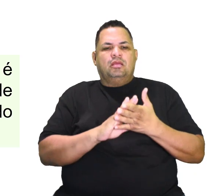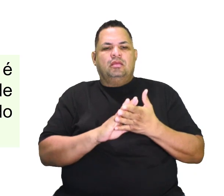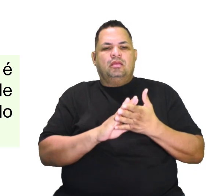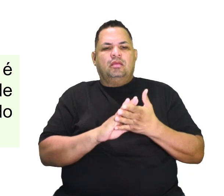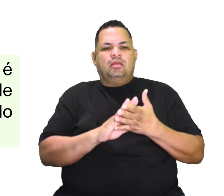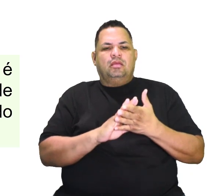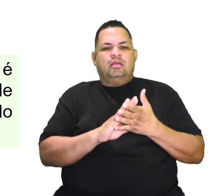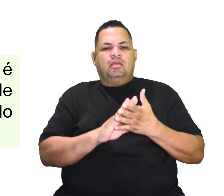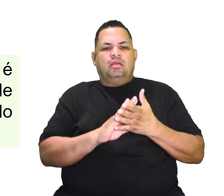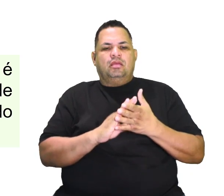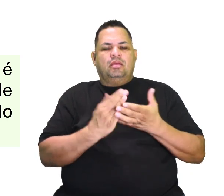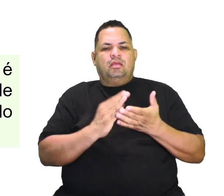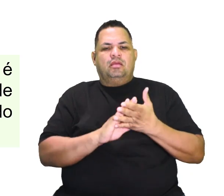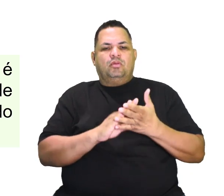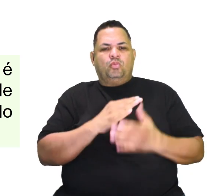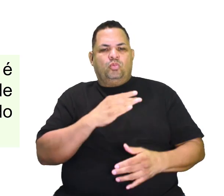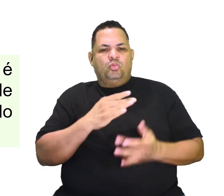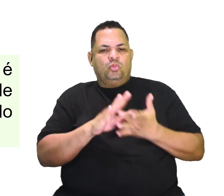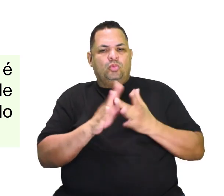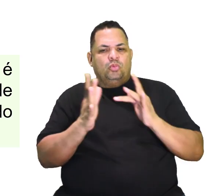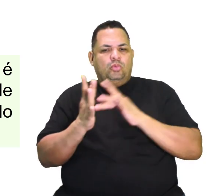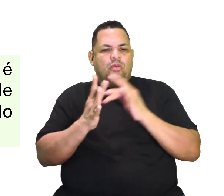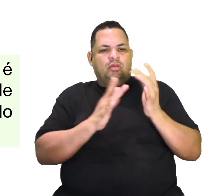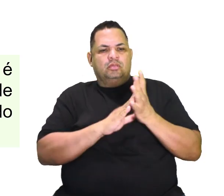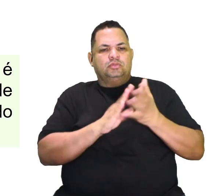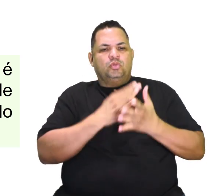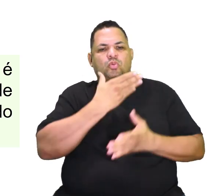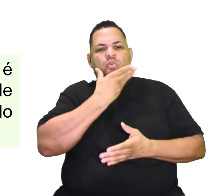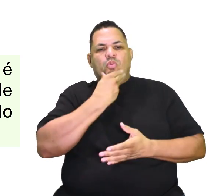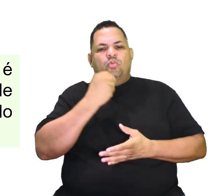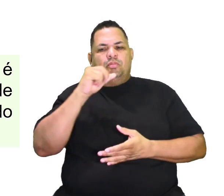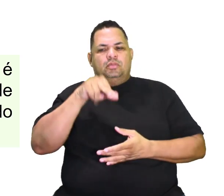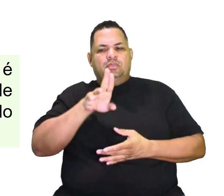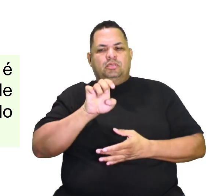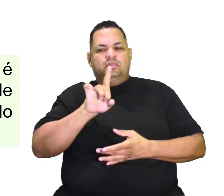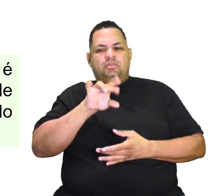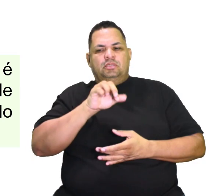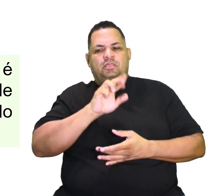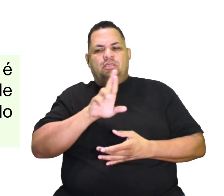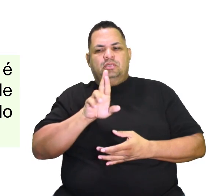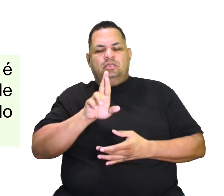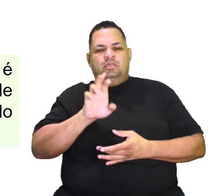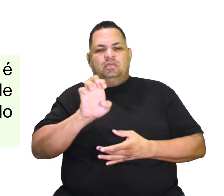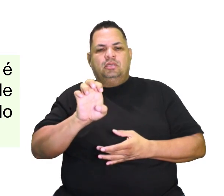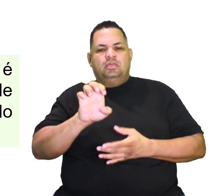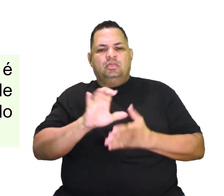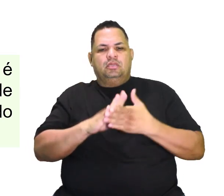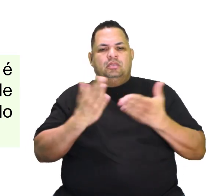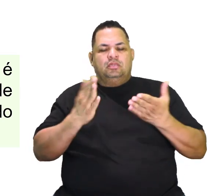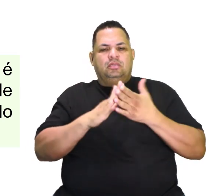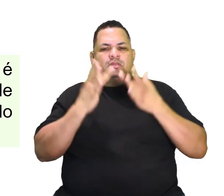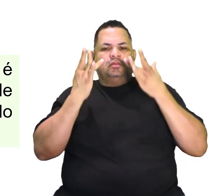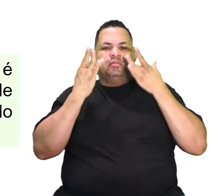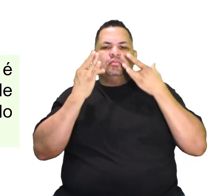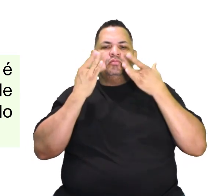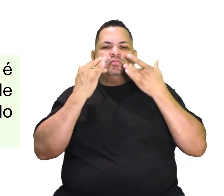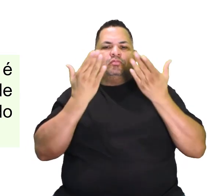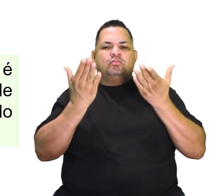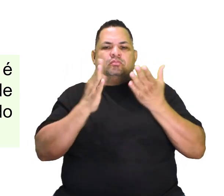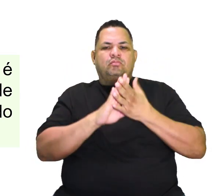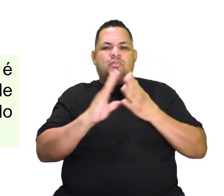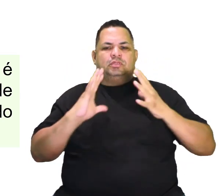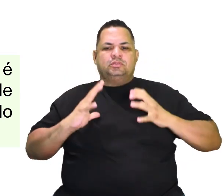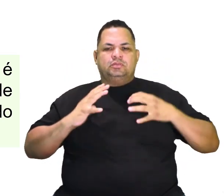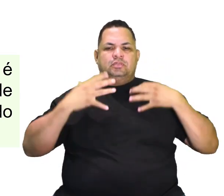crucificado, com o espetáculo O Homem de Nazaré. Então, esse teatro, né? Essa